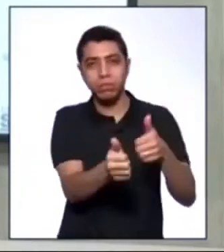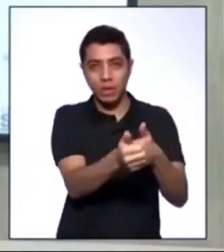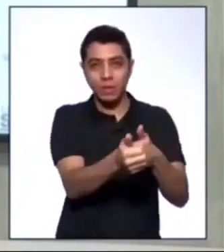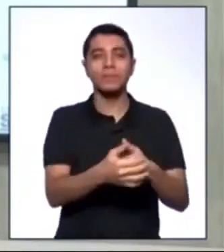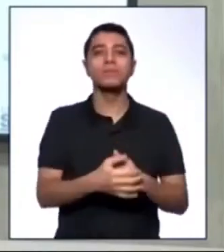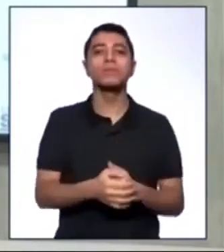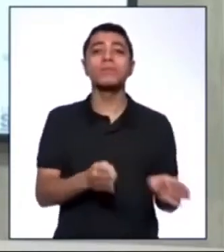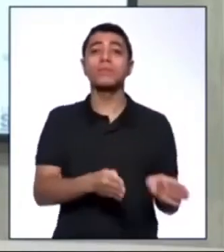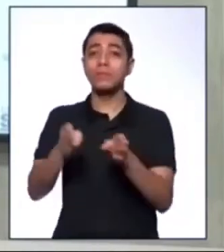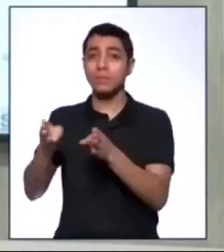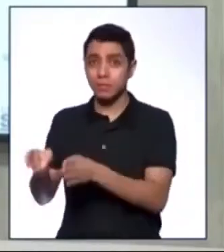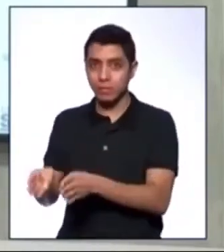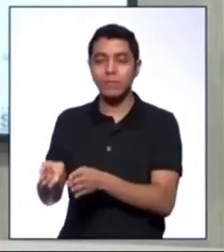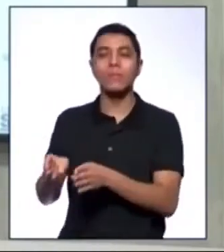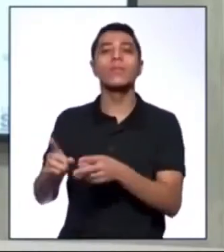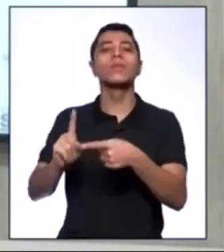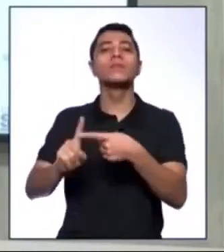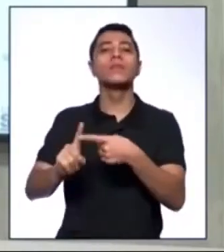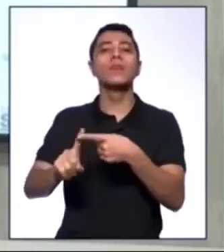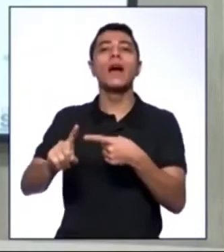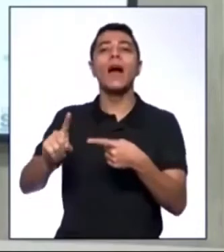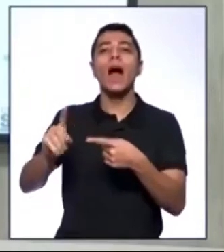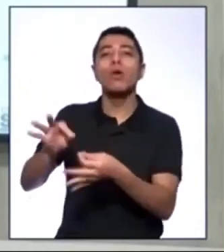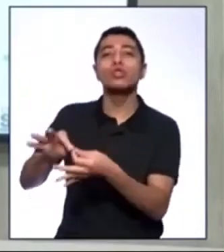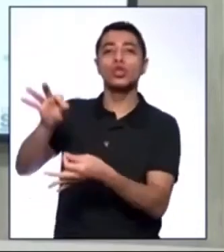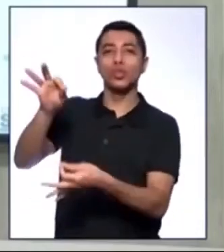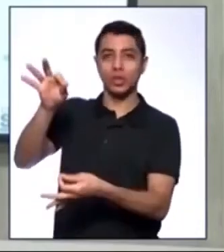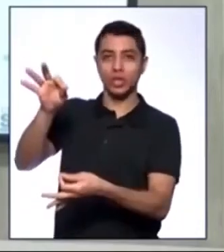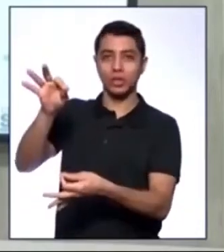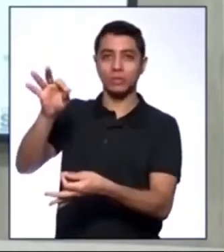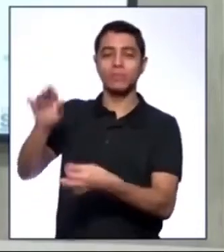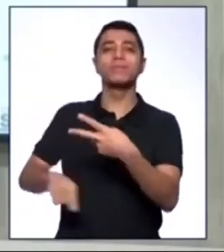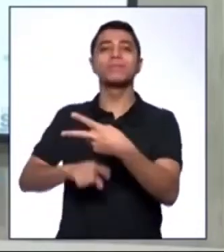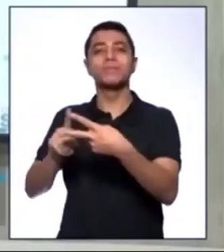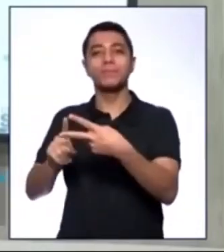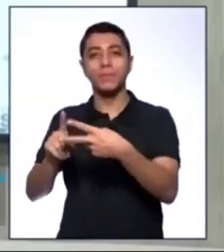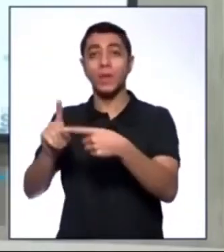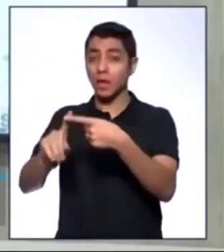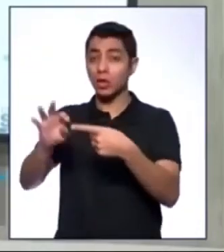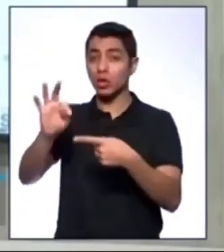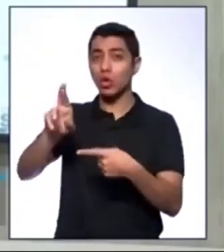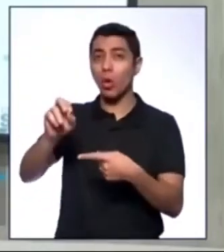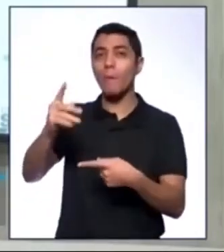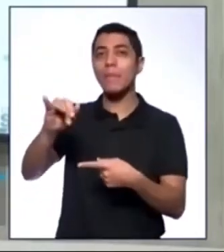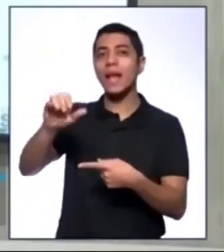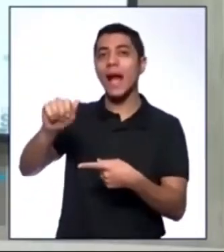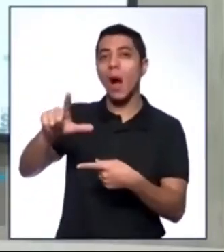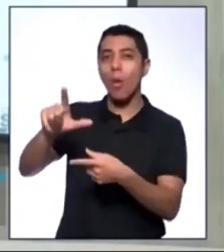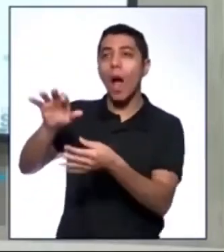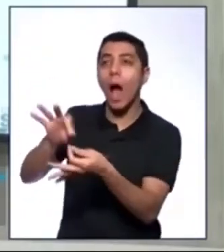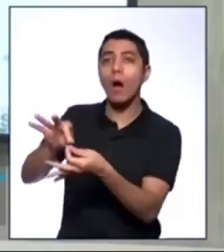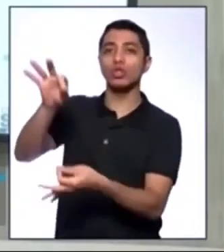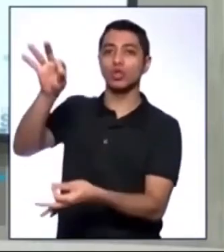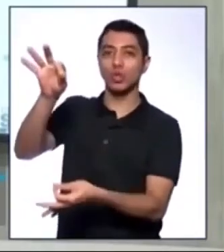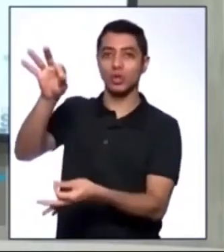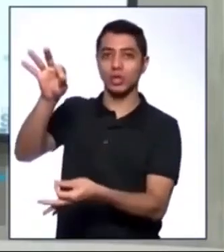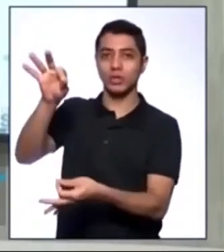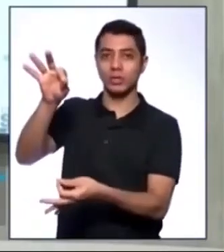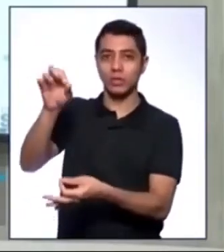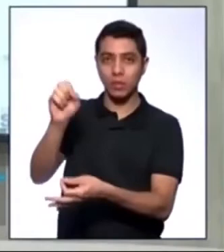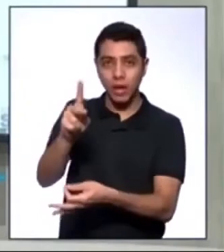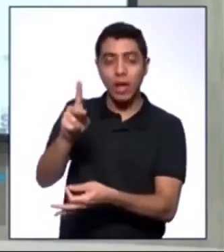subtropical. Lembrando que o clima tropical de altitude pressupõe um fator climático,